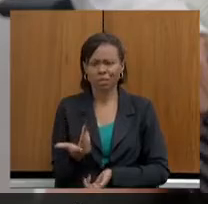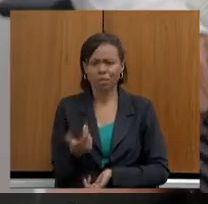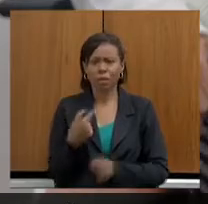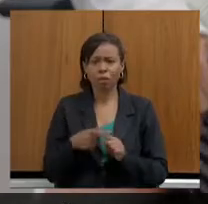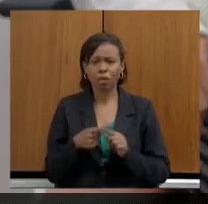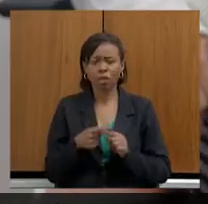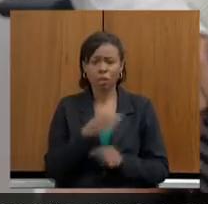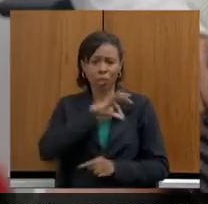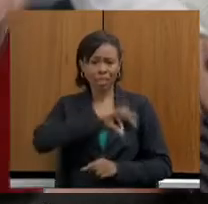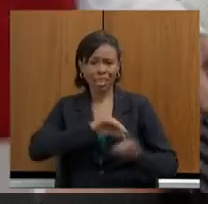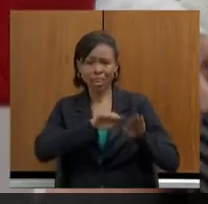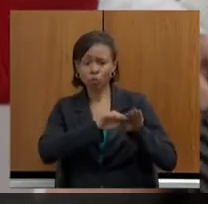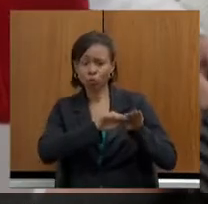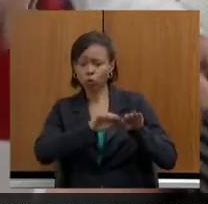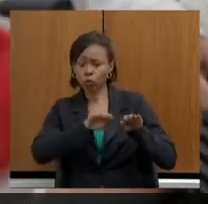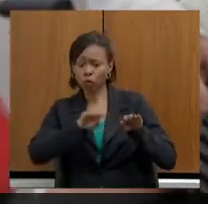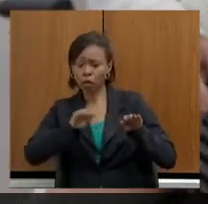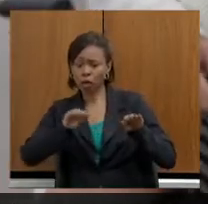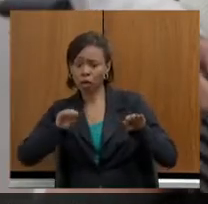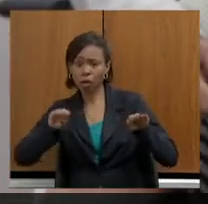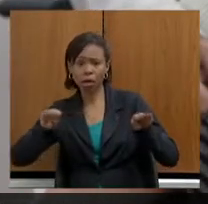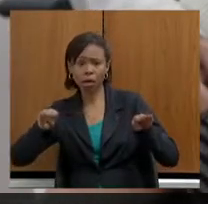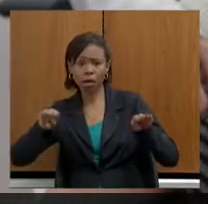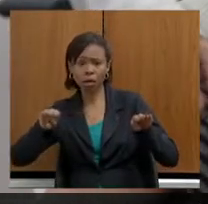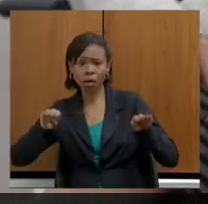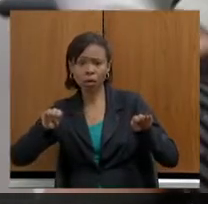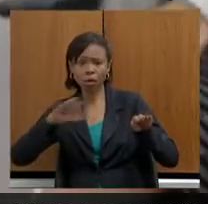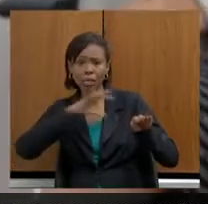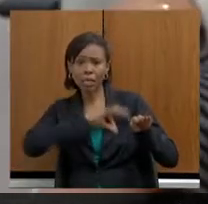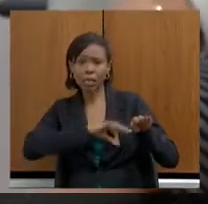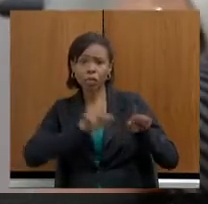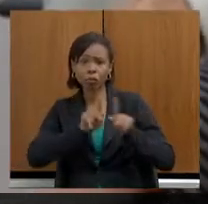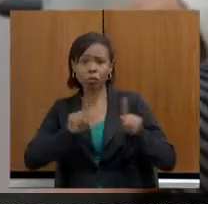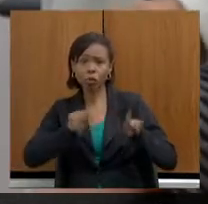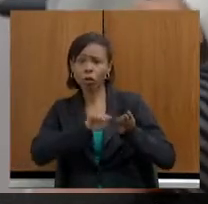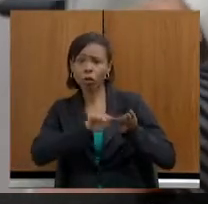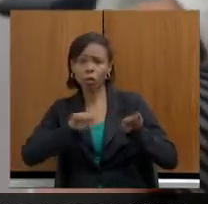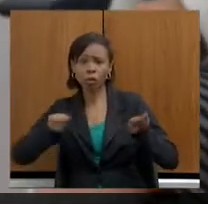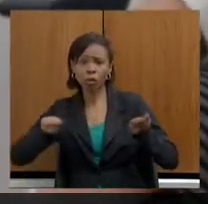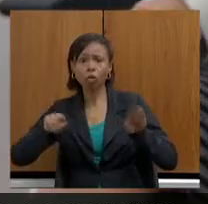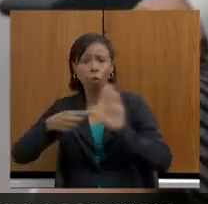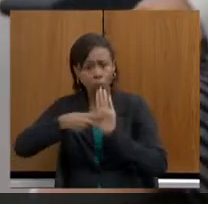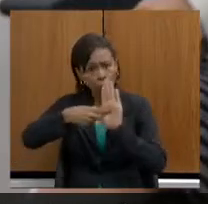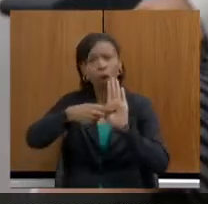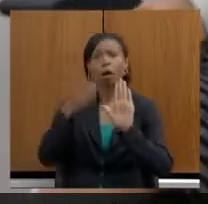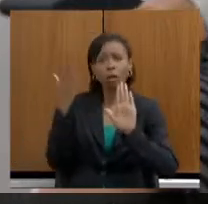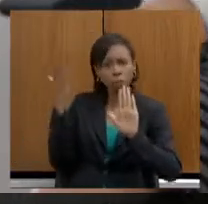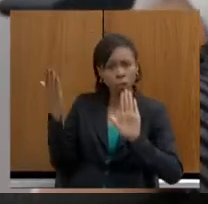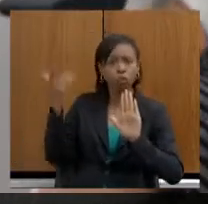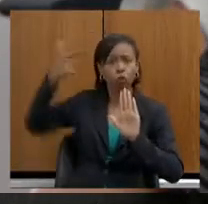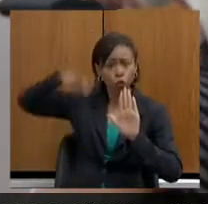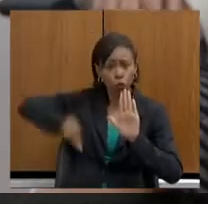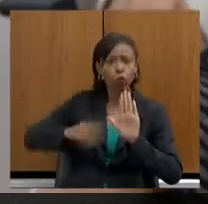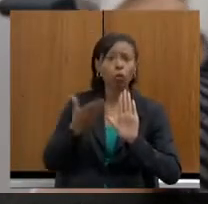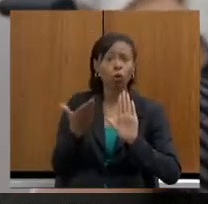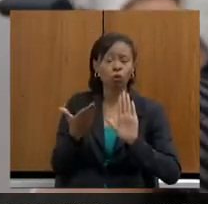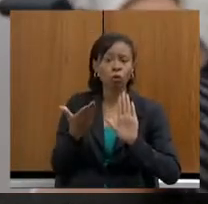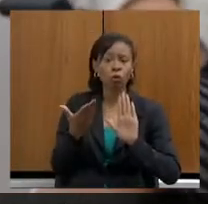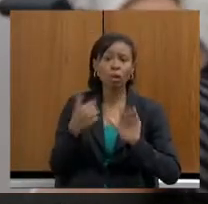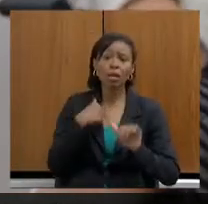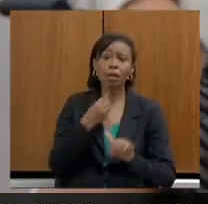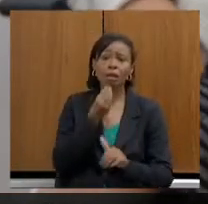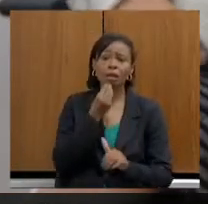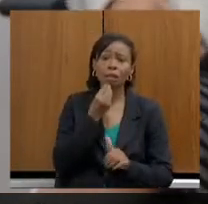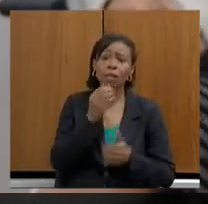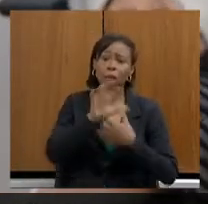impondo ao salário das professoras eu queria que colocasse na tela de novo eu pensei que trouxe que traria alguma empatia é